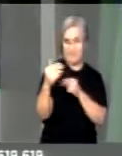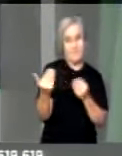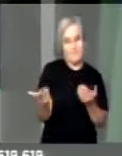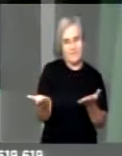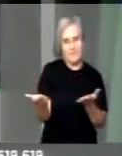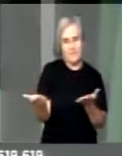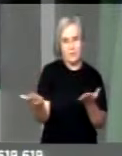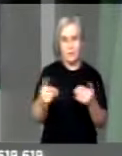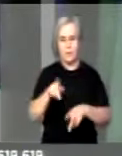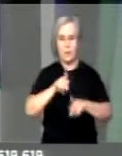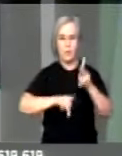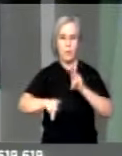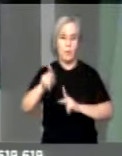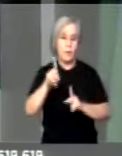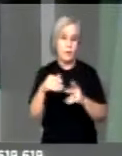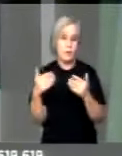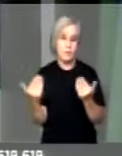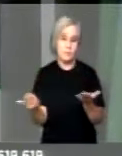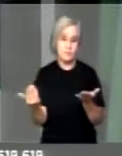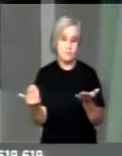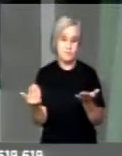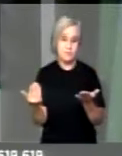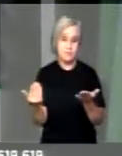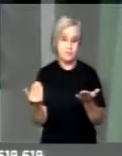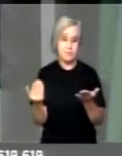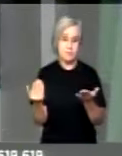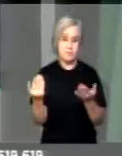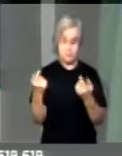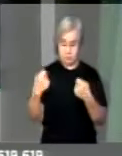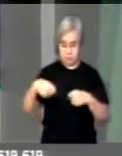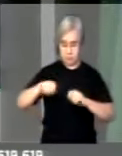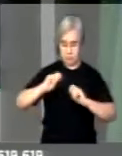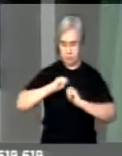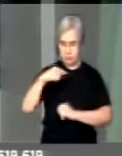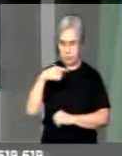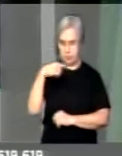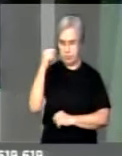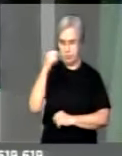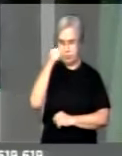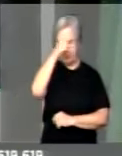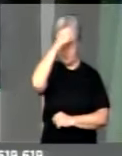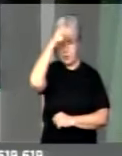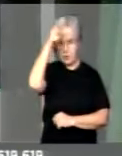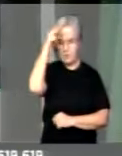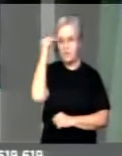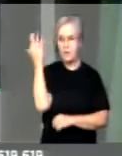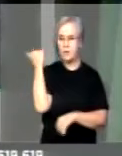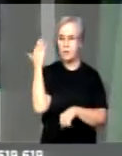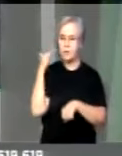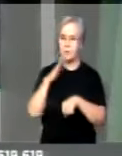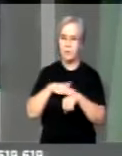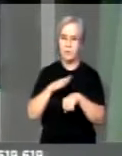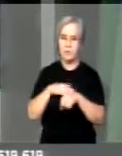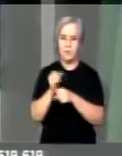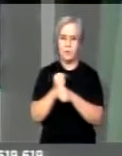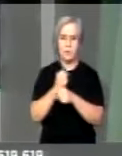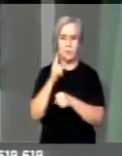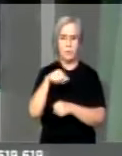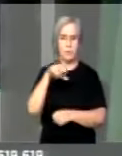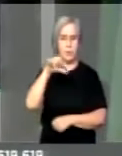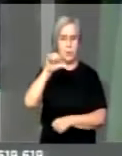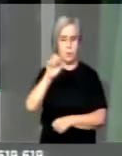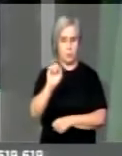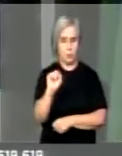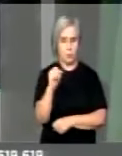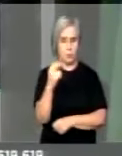E a população assim nos quis, eu e o prefeito da época, isso em 1982.